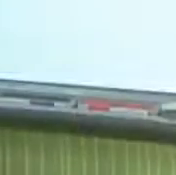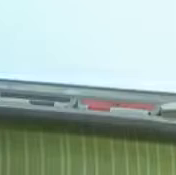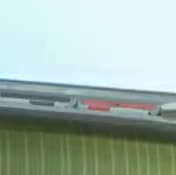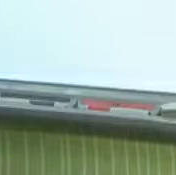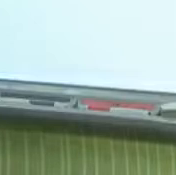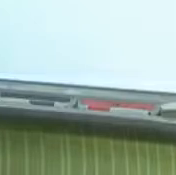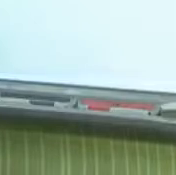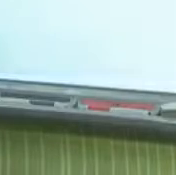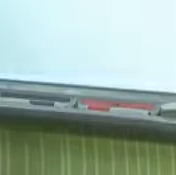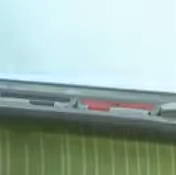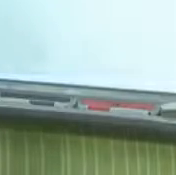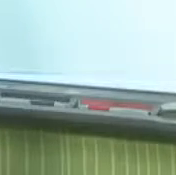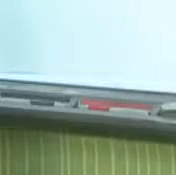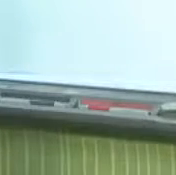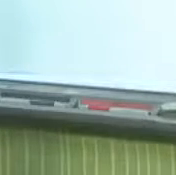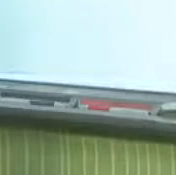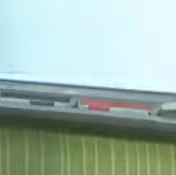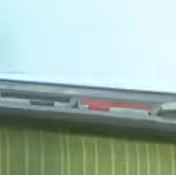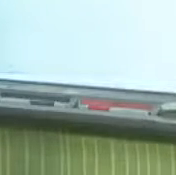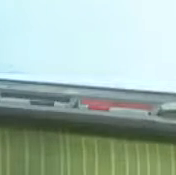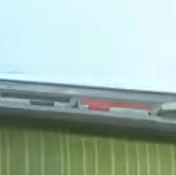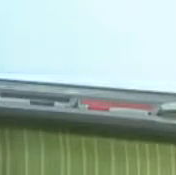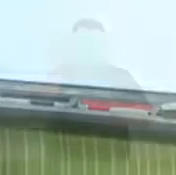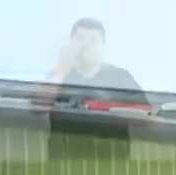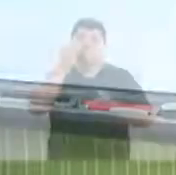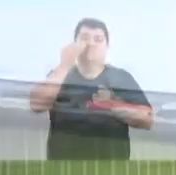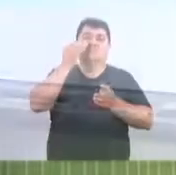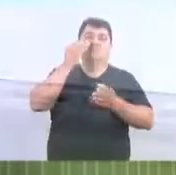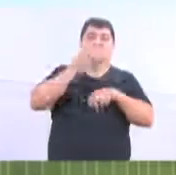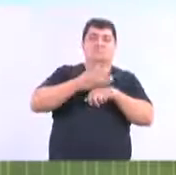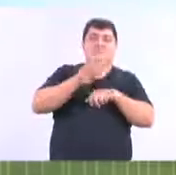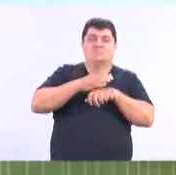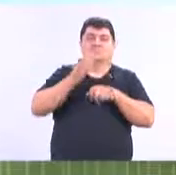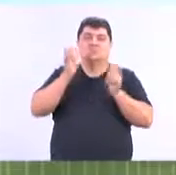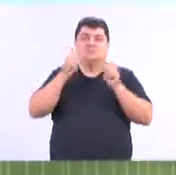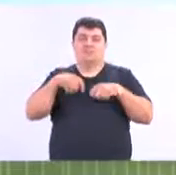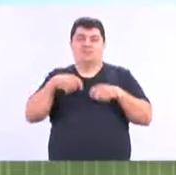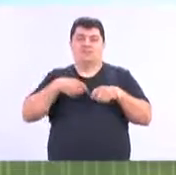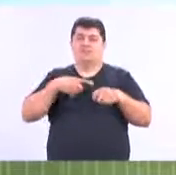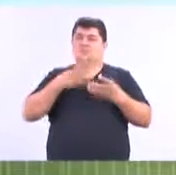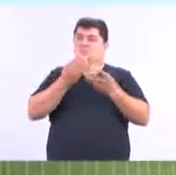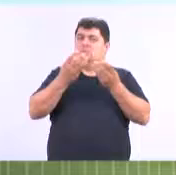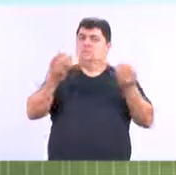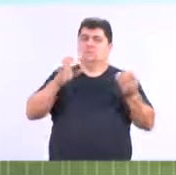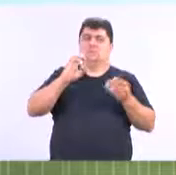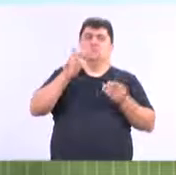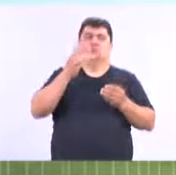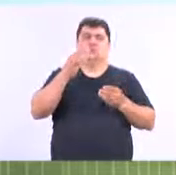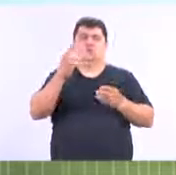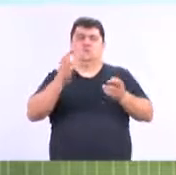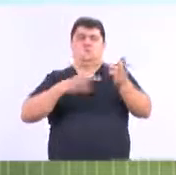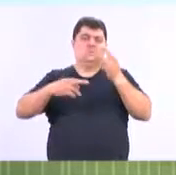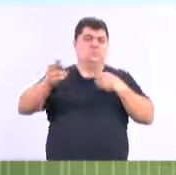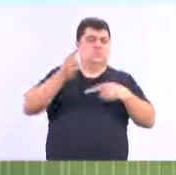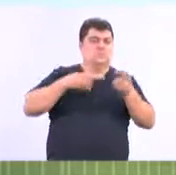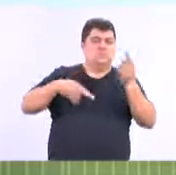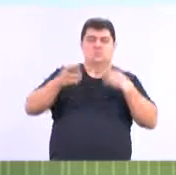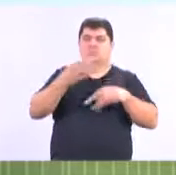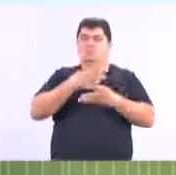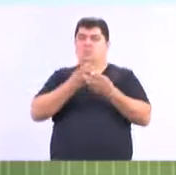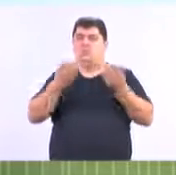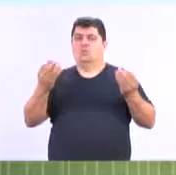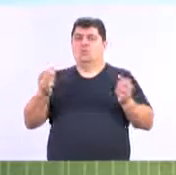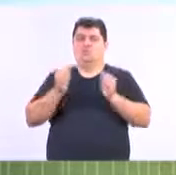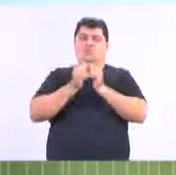Olá, estamos de volta aqui agora para corrigir as questões que vocês fizeram. Nós já recebemos muitas mesmo respostas das questões